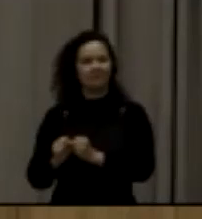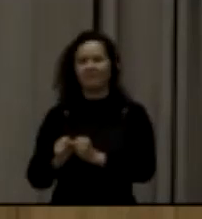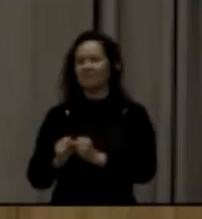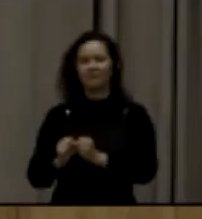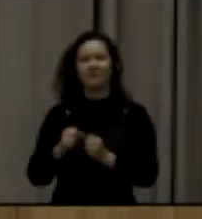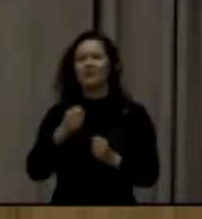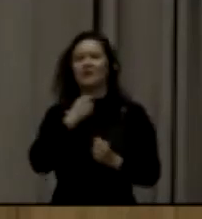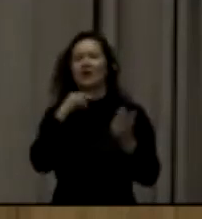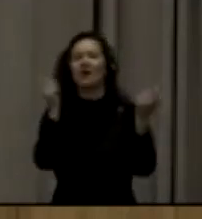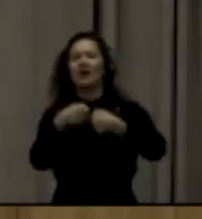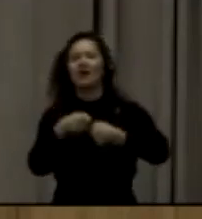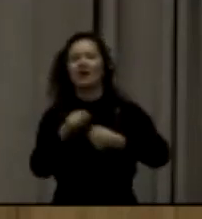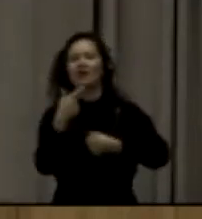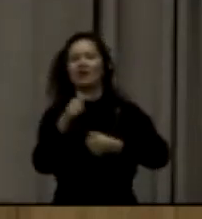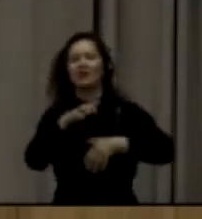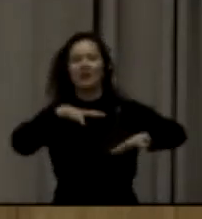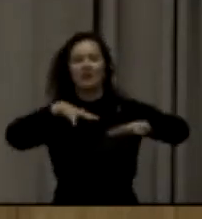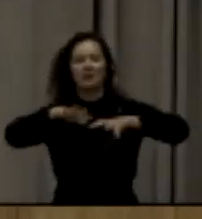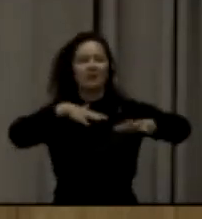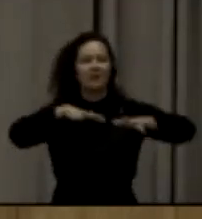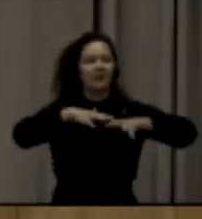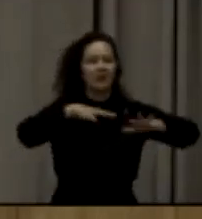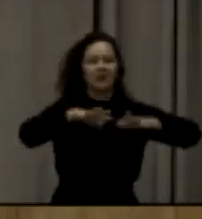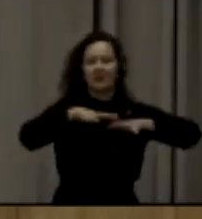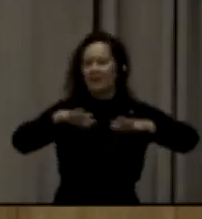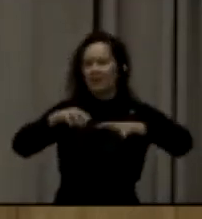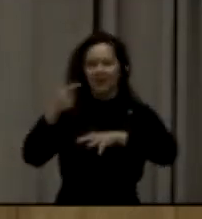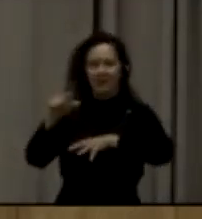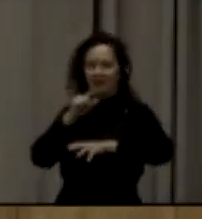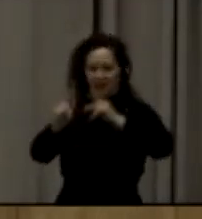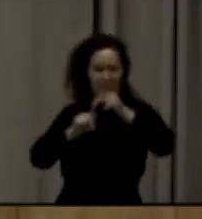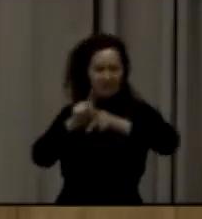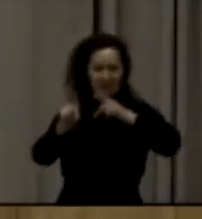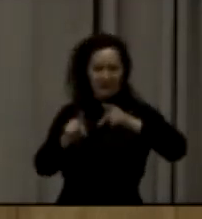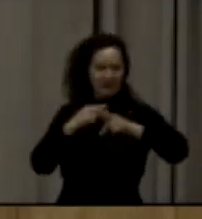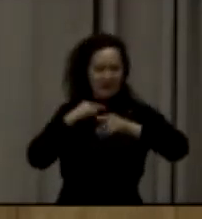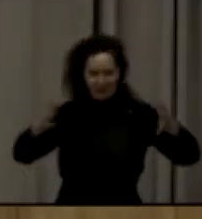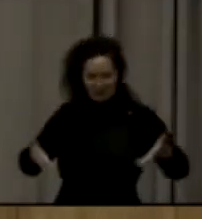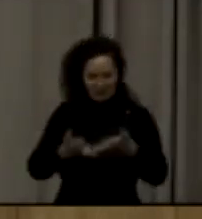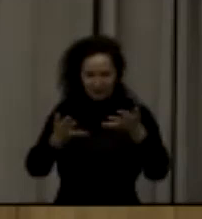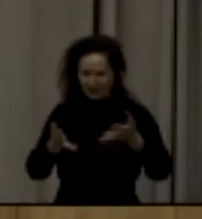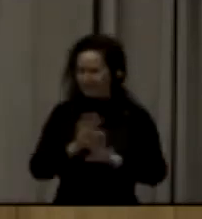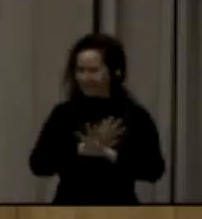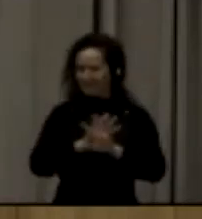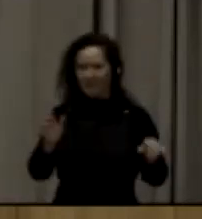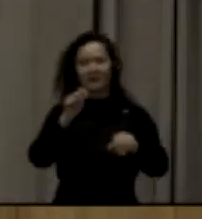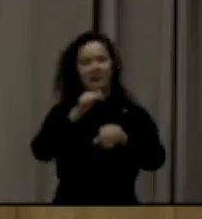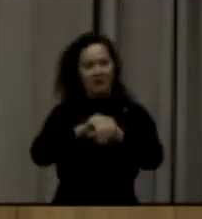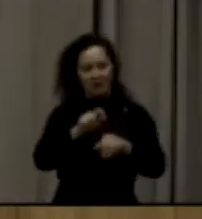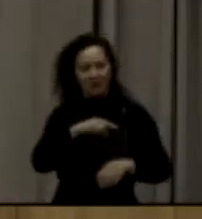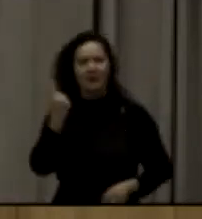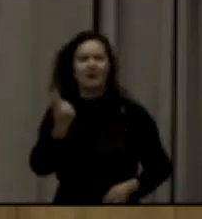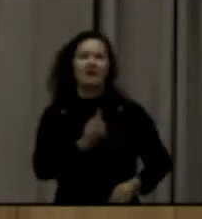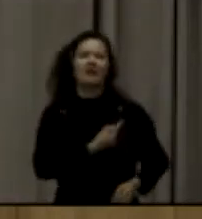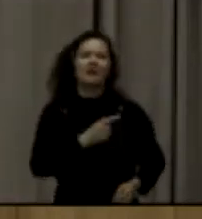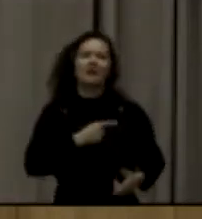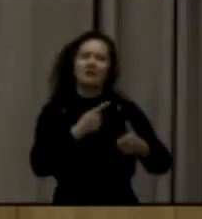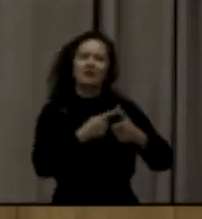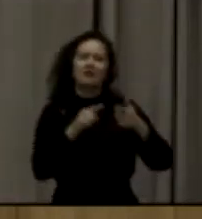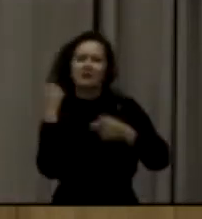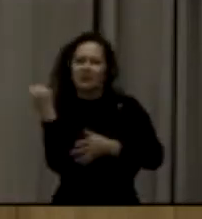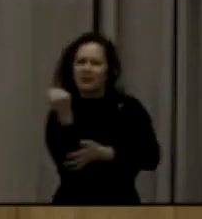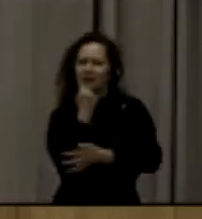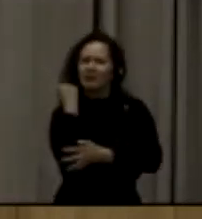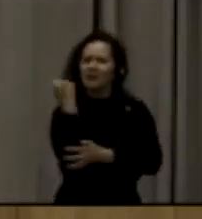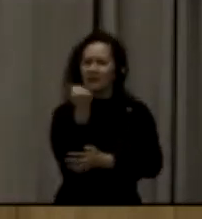não tem capacidade de mobilizar a população. Nós temos um momento de crise tão